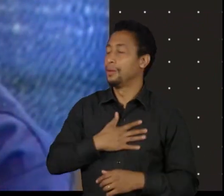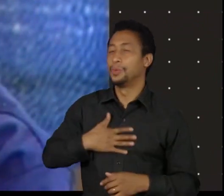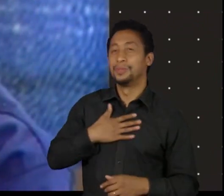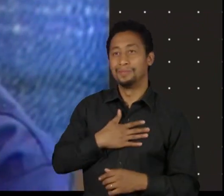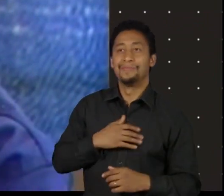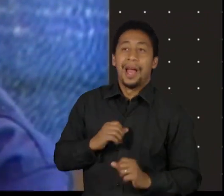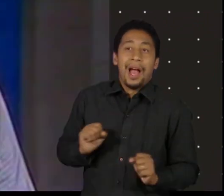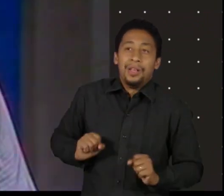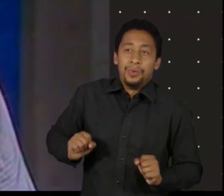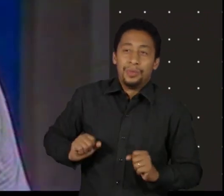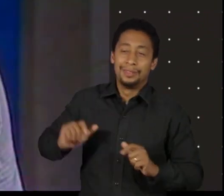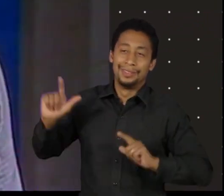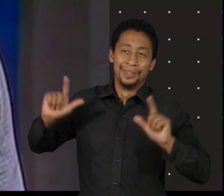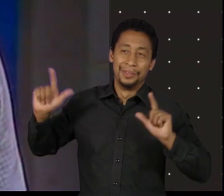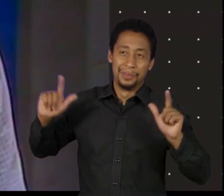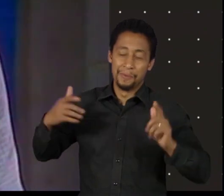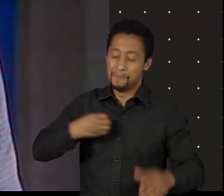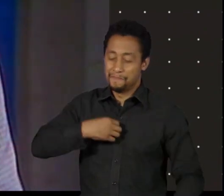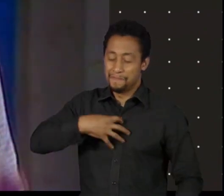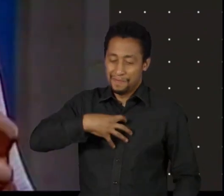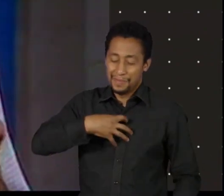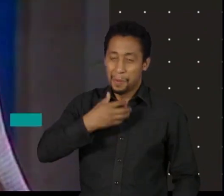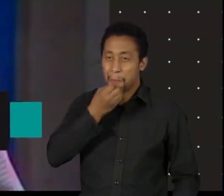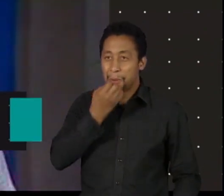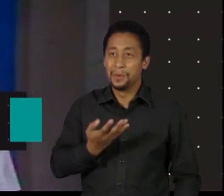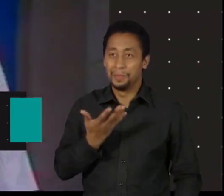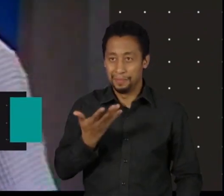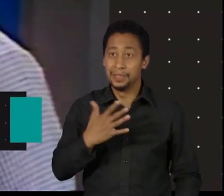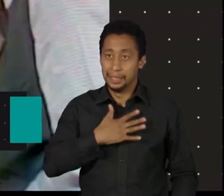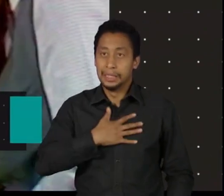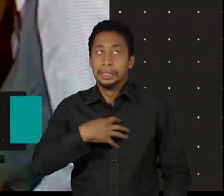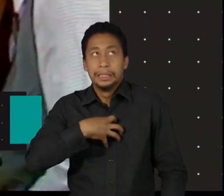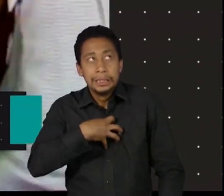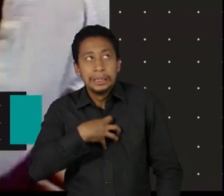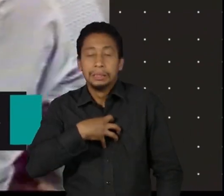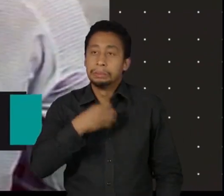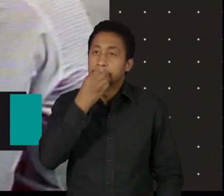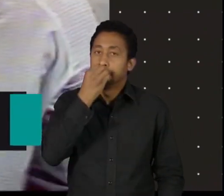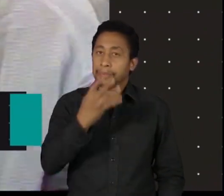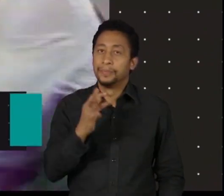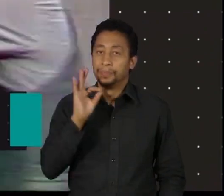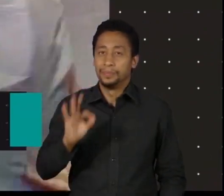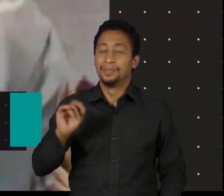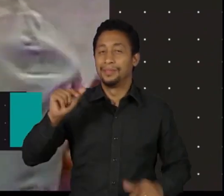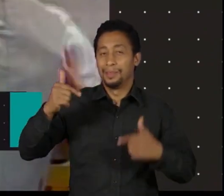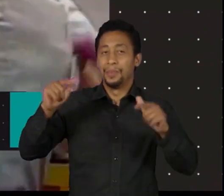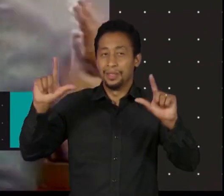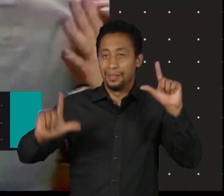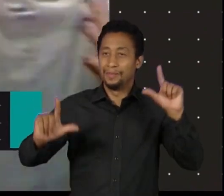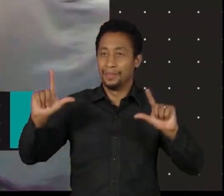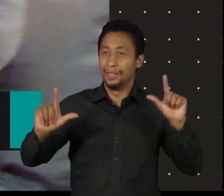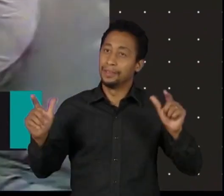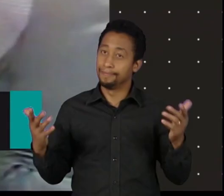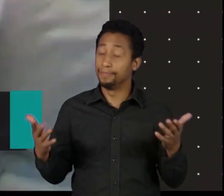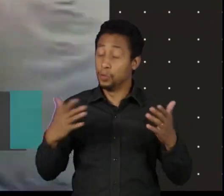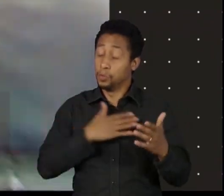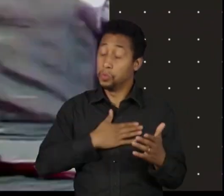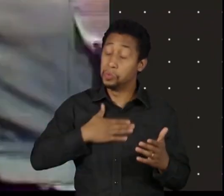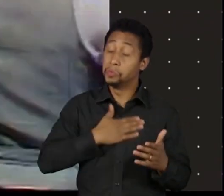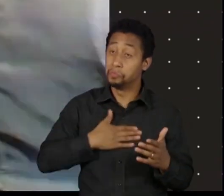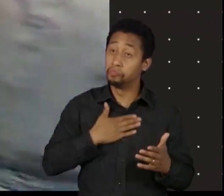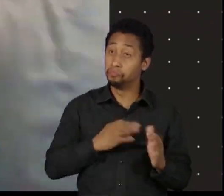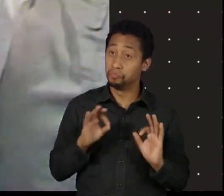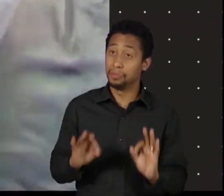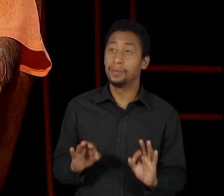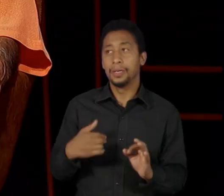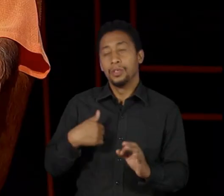foi uma fase fantástica da minha vida, enquanto televisão, né? Enquanto trabalho em televisão. Gostei muito. Mas eu sou